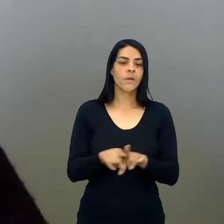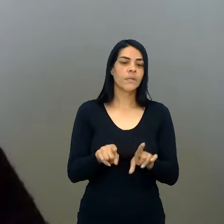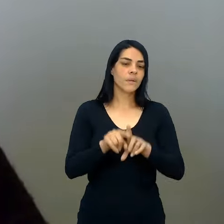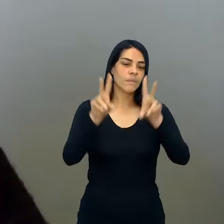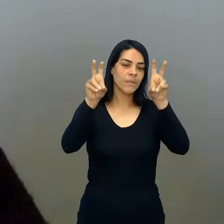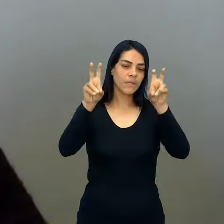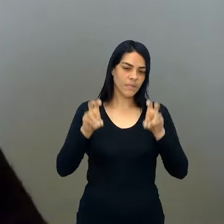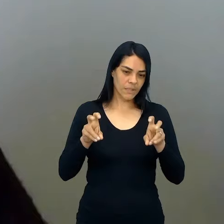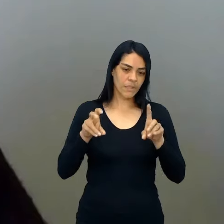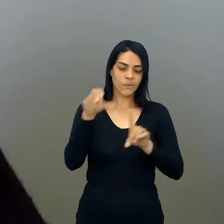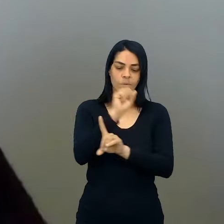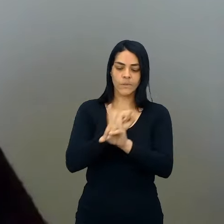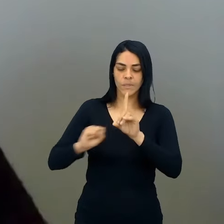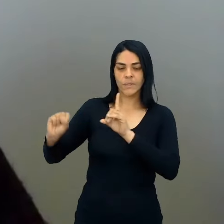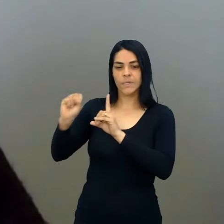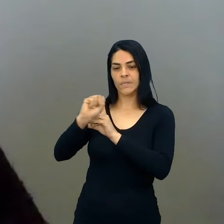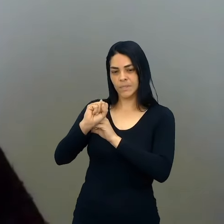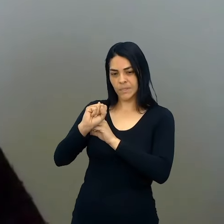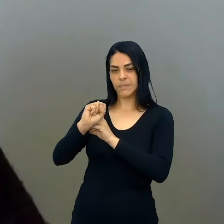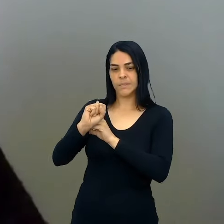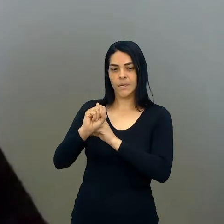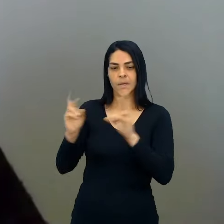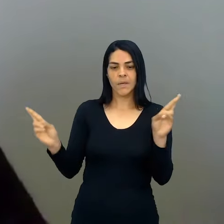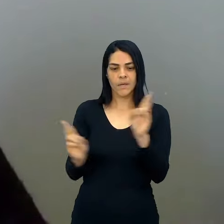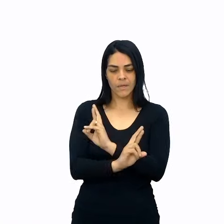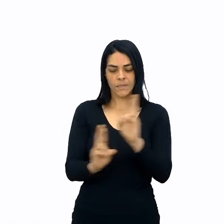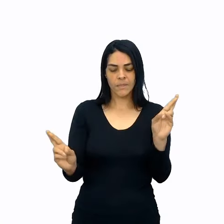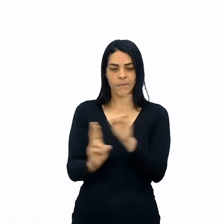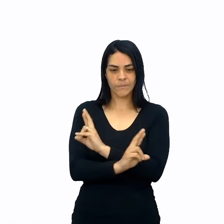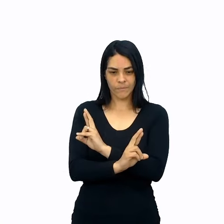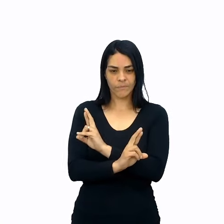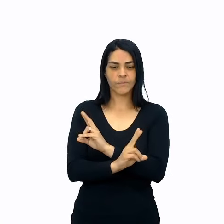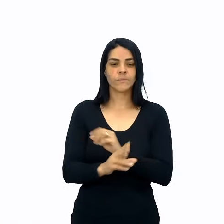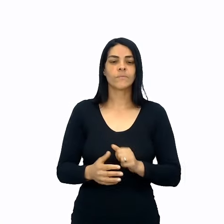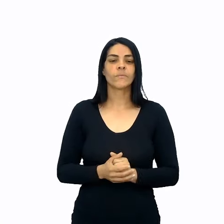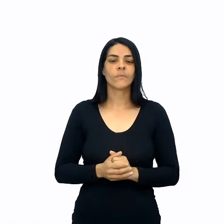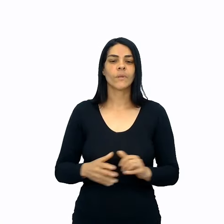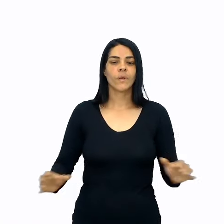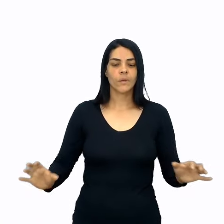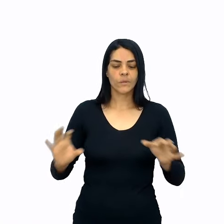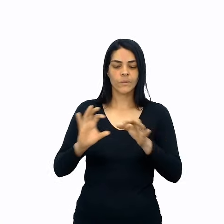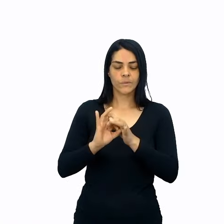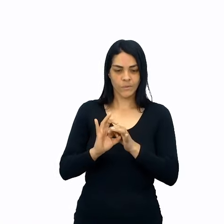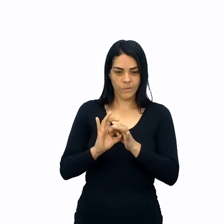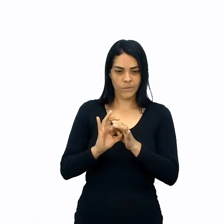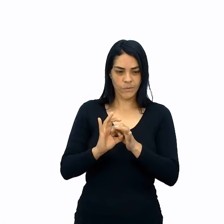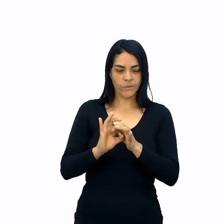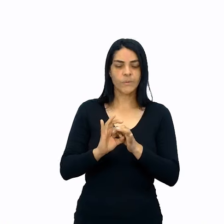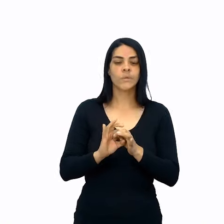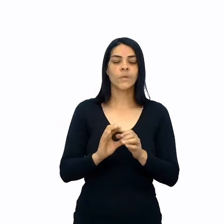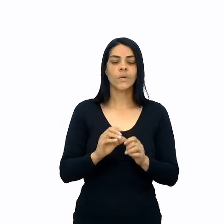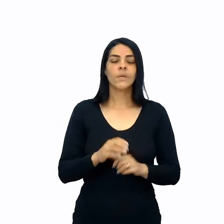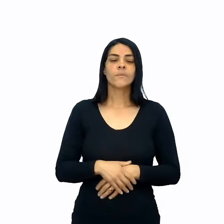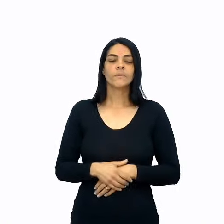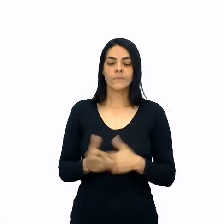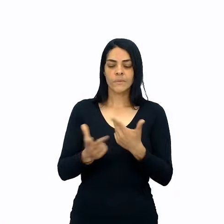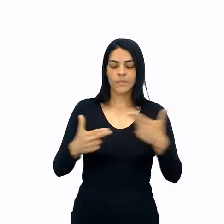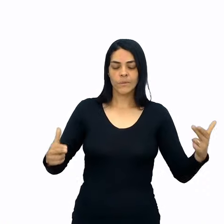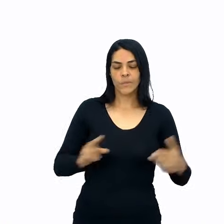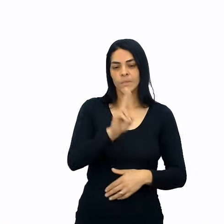solidarização. Relaciona-se à coerência do conjunto dos recursos utilizados nas